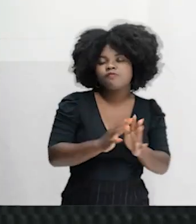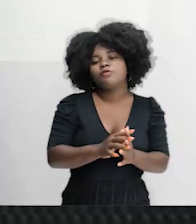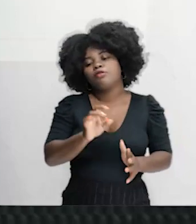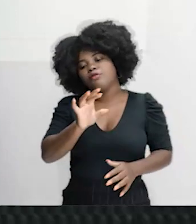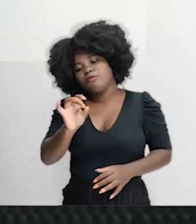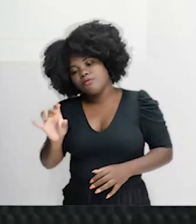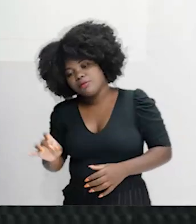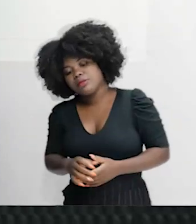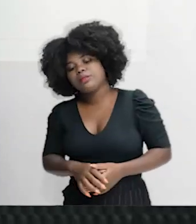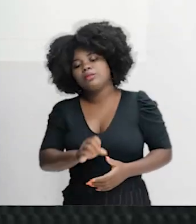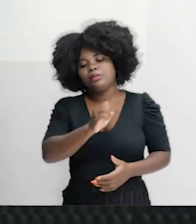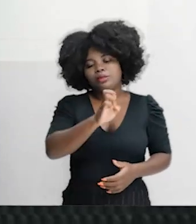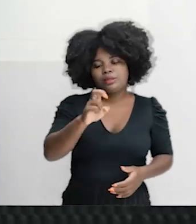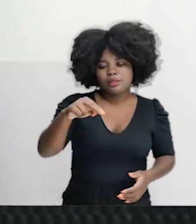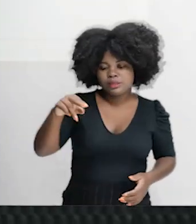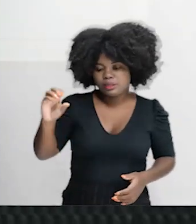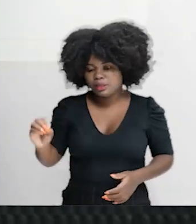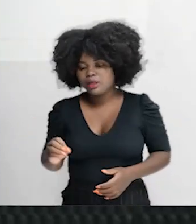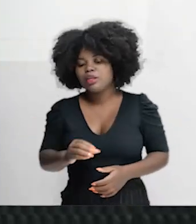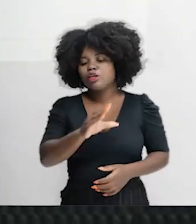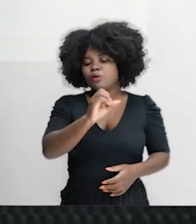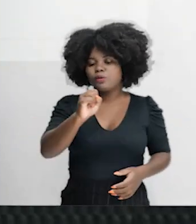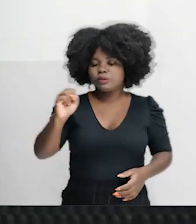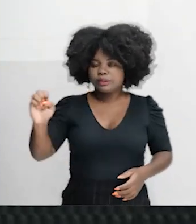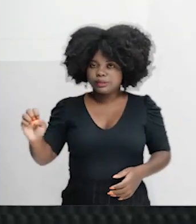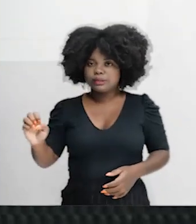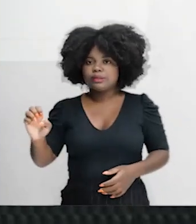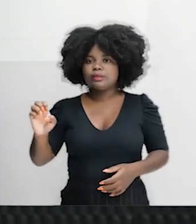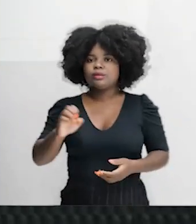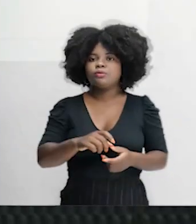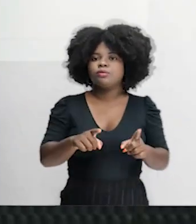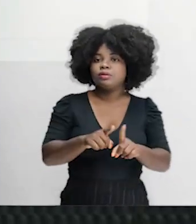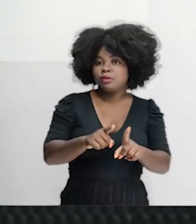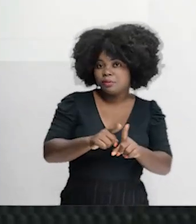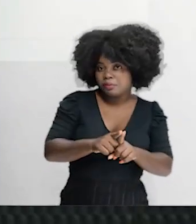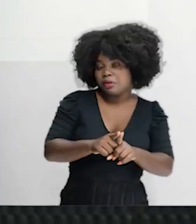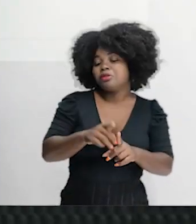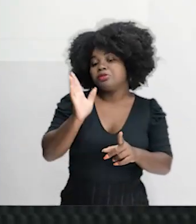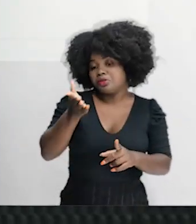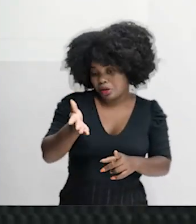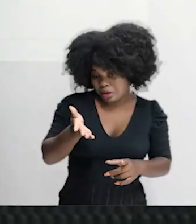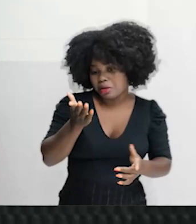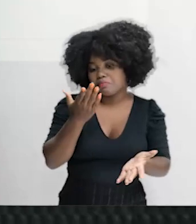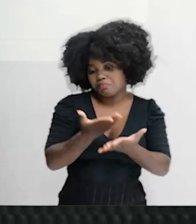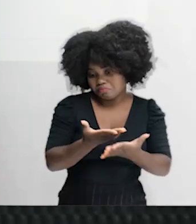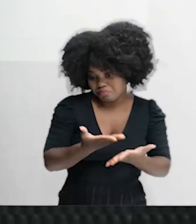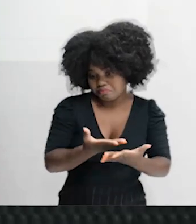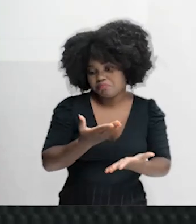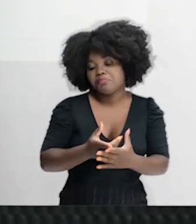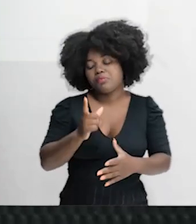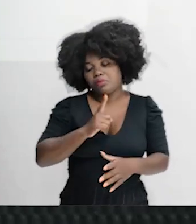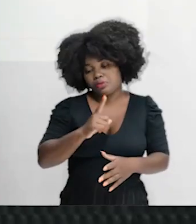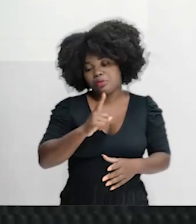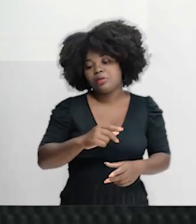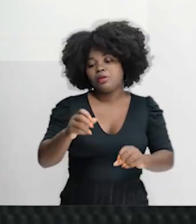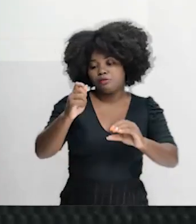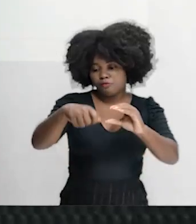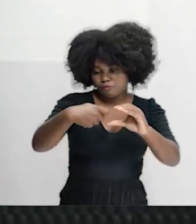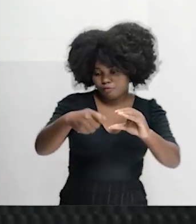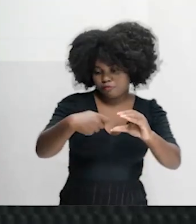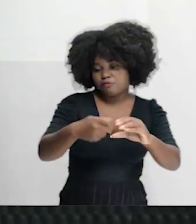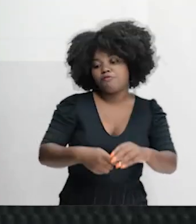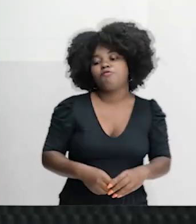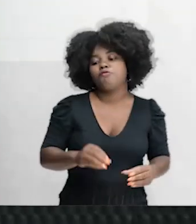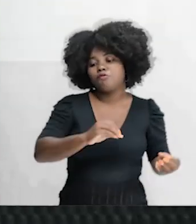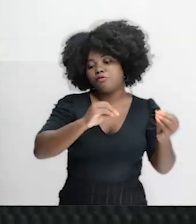trigonométricas, função seno, função cosseno. Nós já estudamos, já tem vídeo disponível aí para vocês lá na plataforma